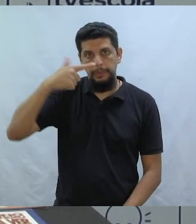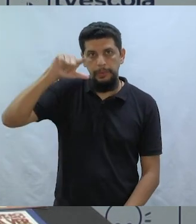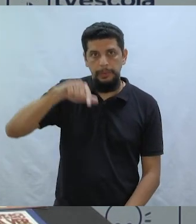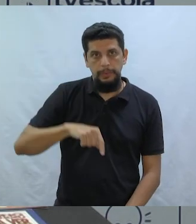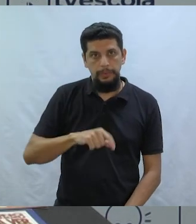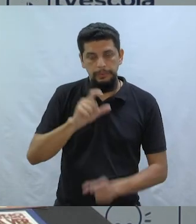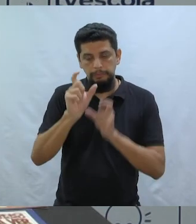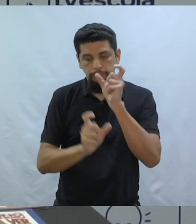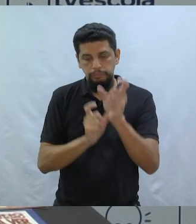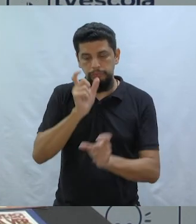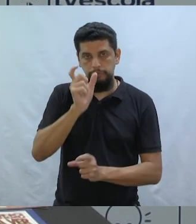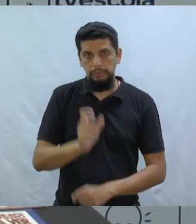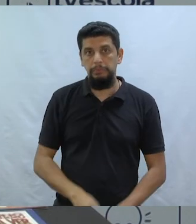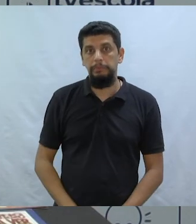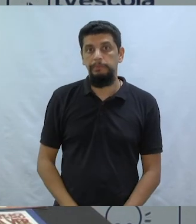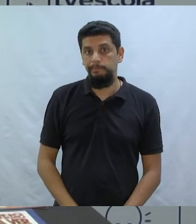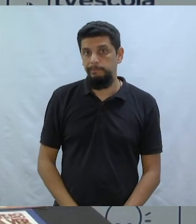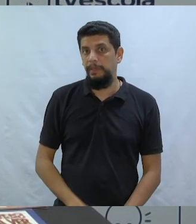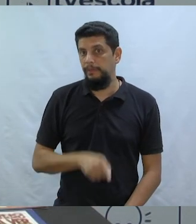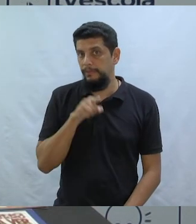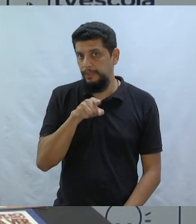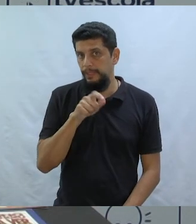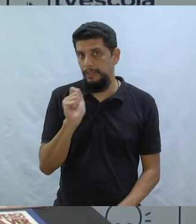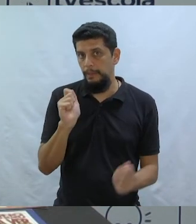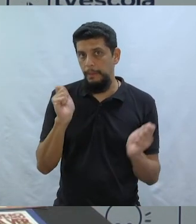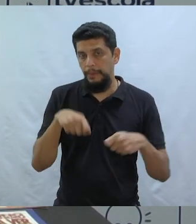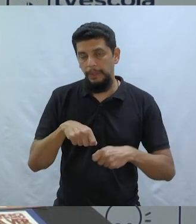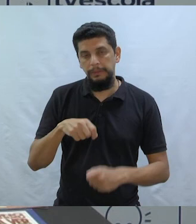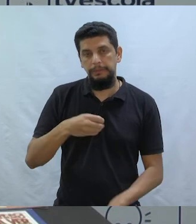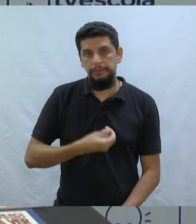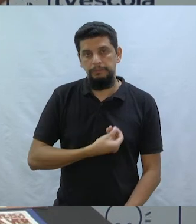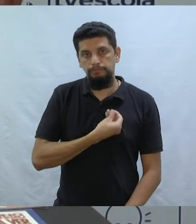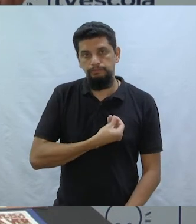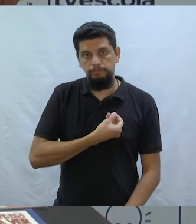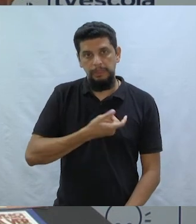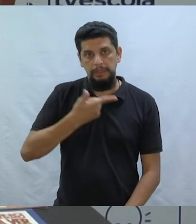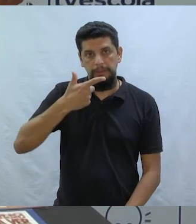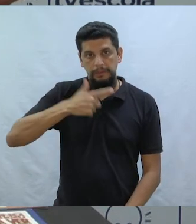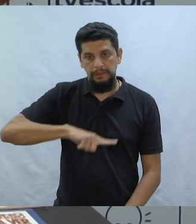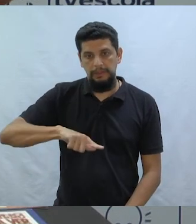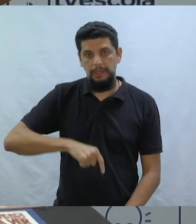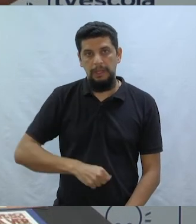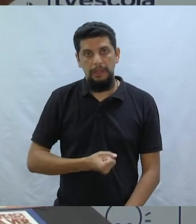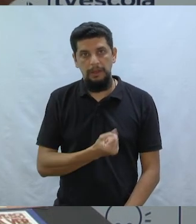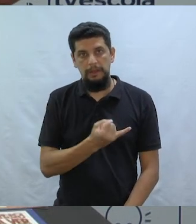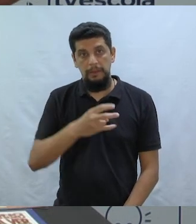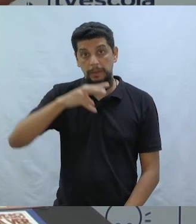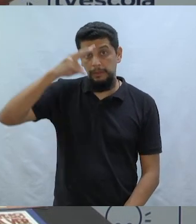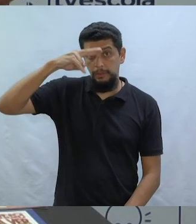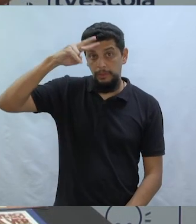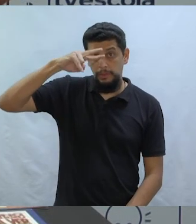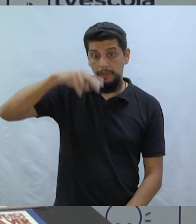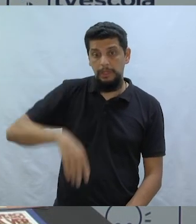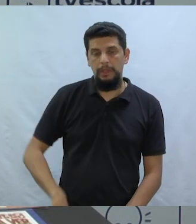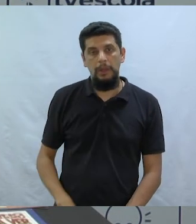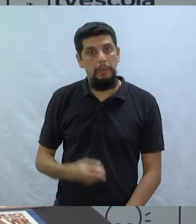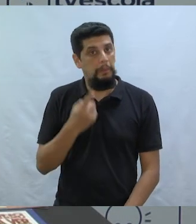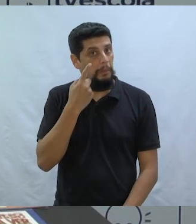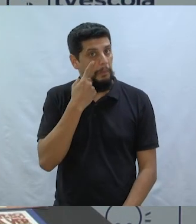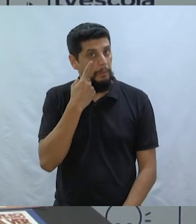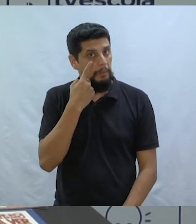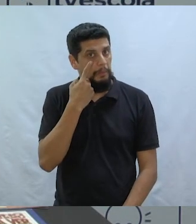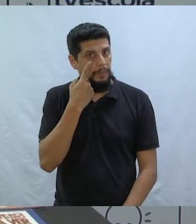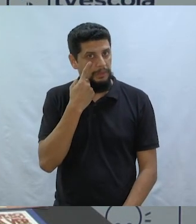outros personagens E você também pode reviver algumas histórias olha